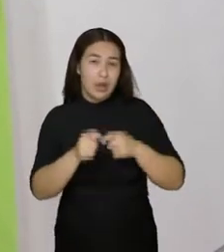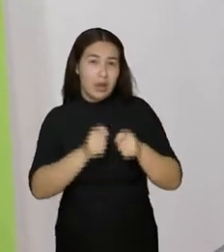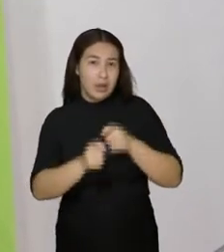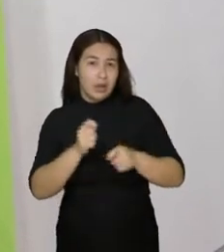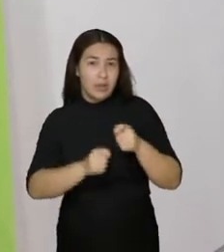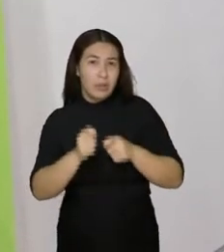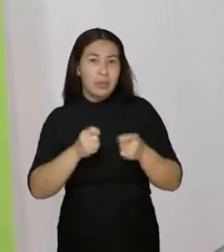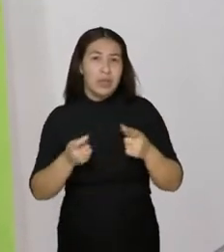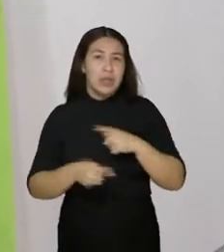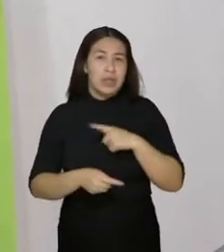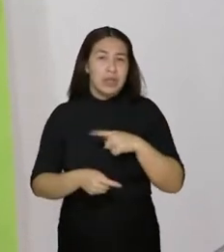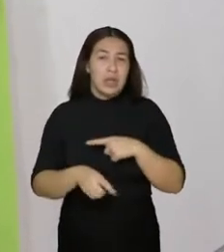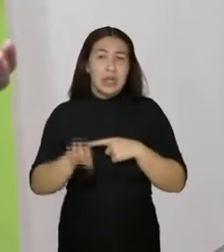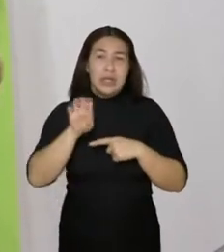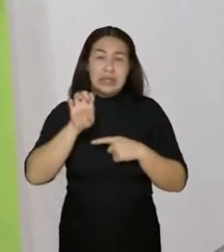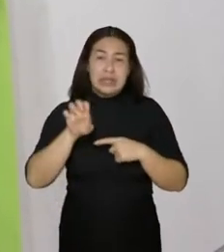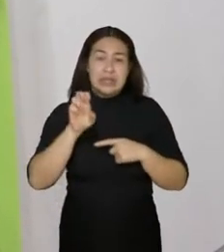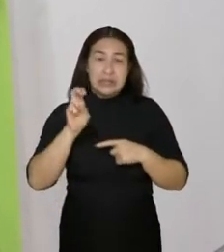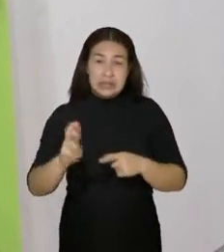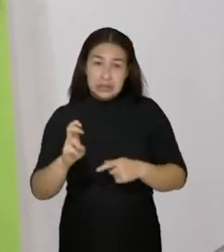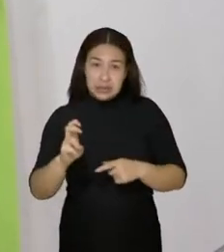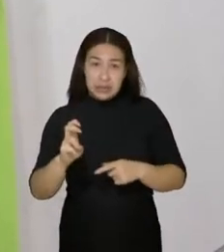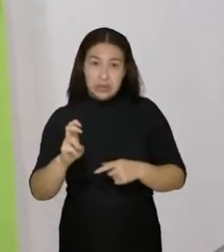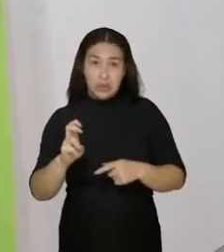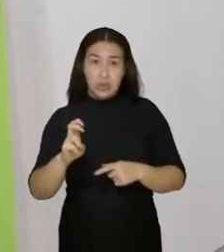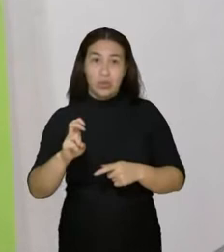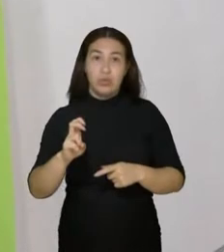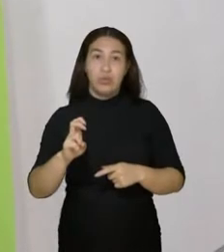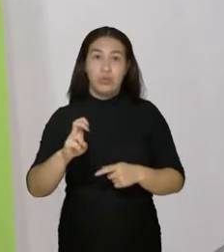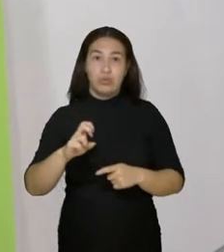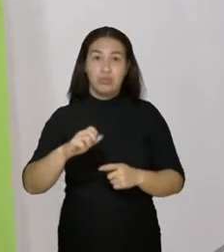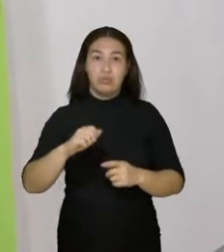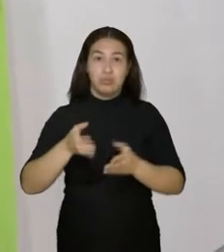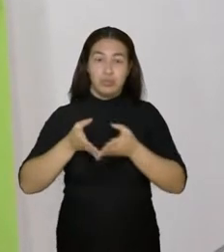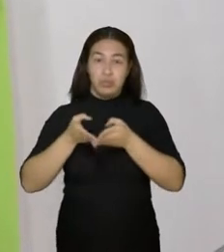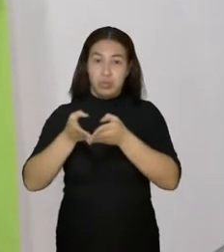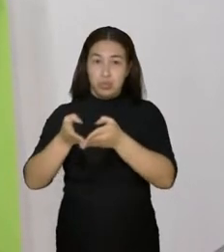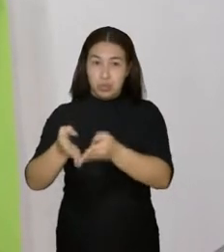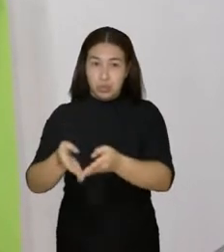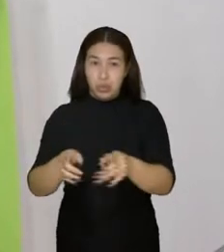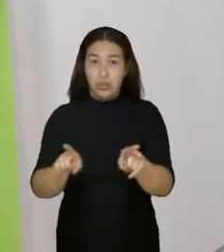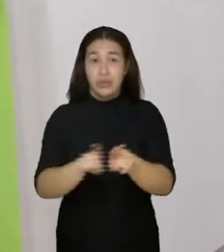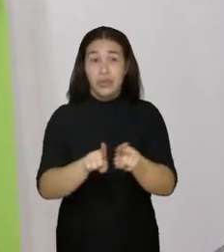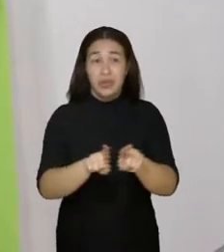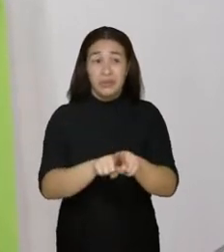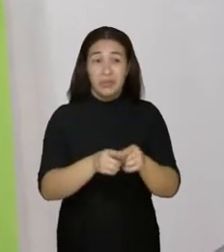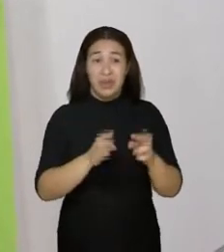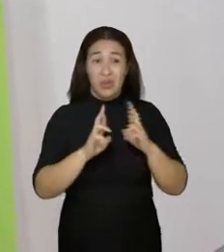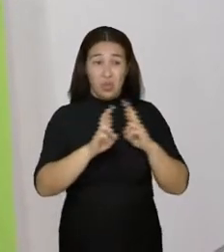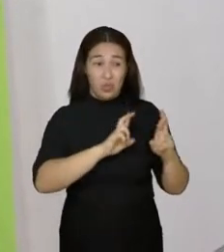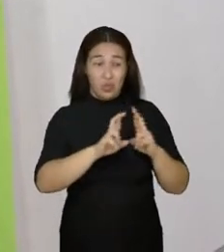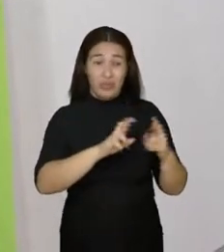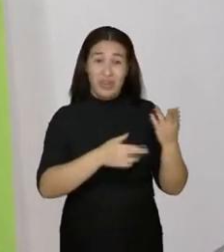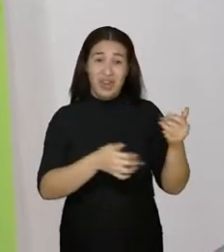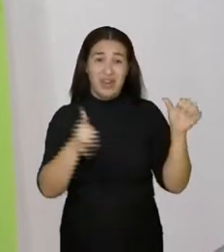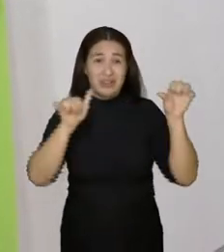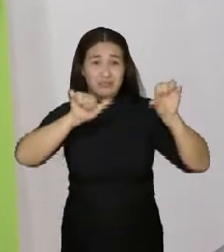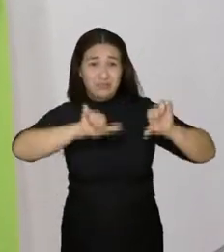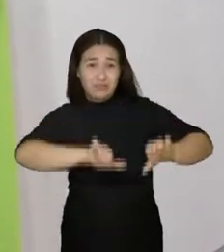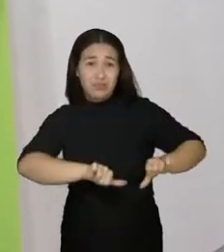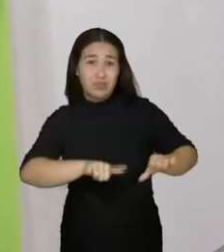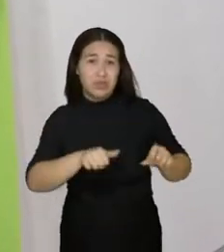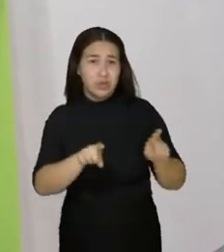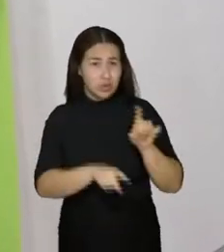portas que temos e infelizmente ainda com rodovias lastimáveis não só estaduais mas também as Federais